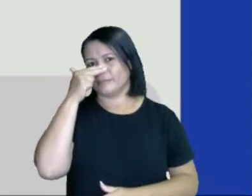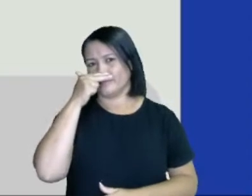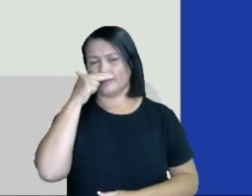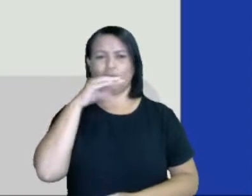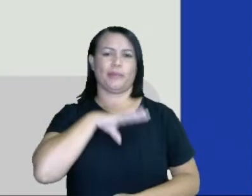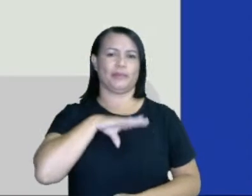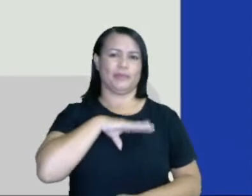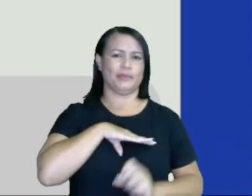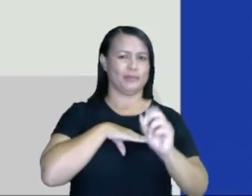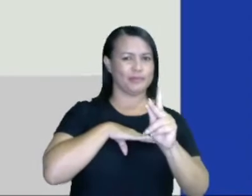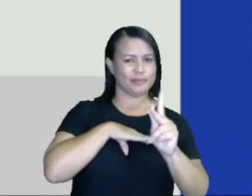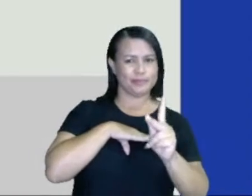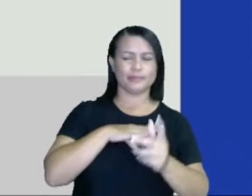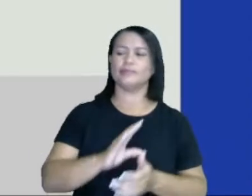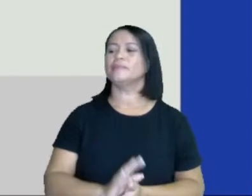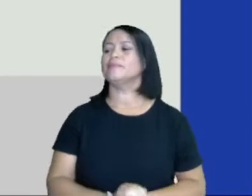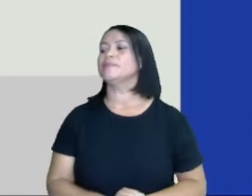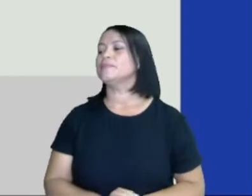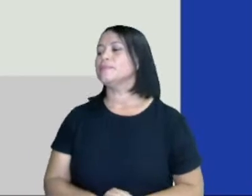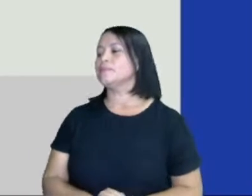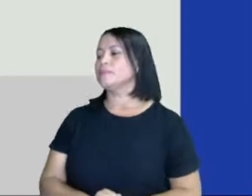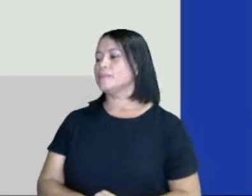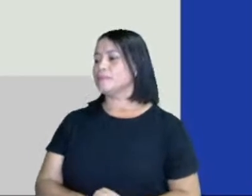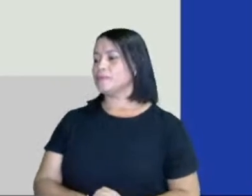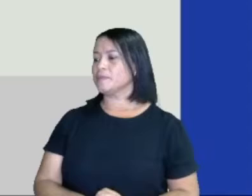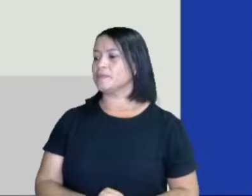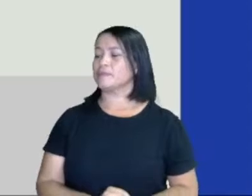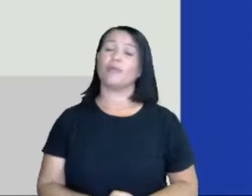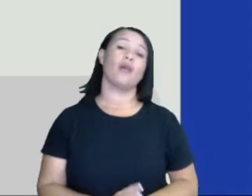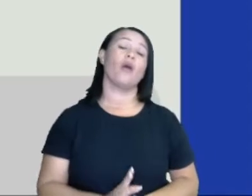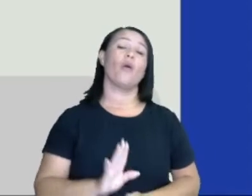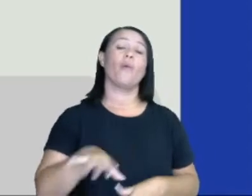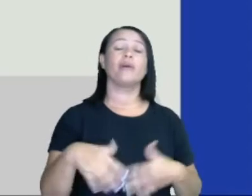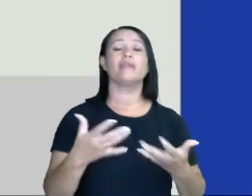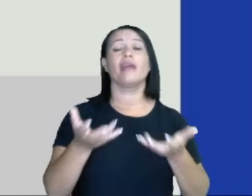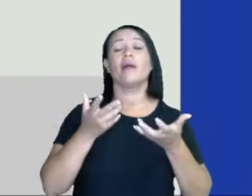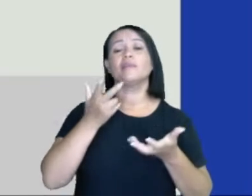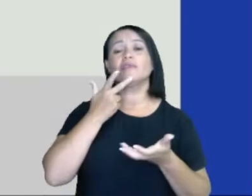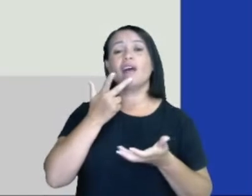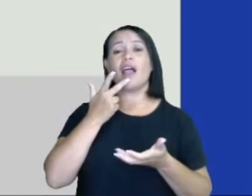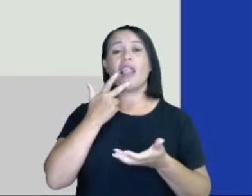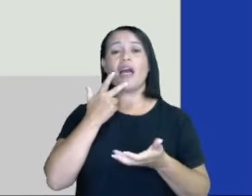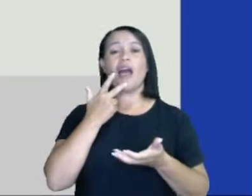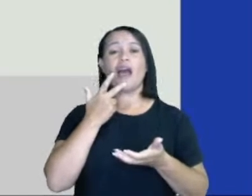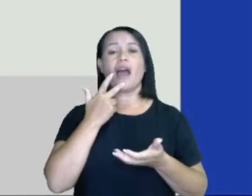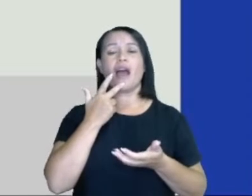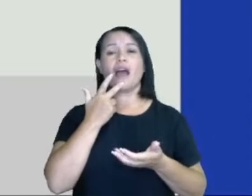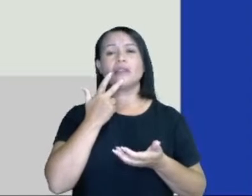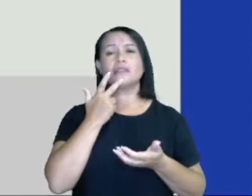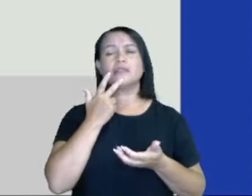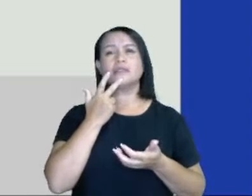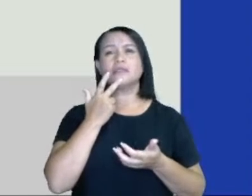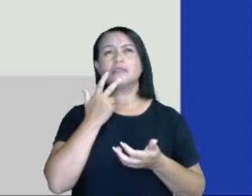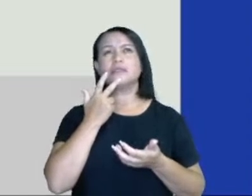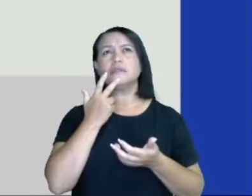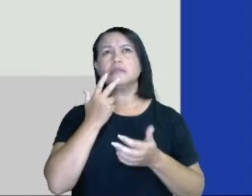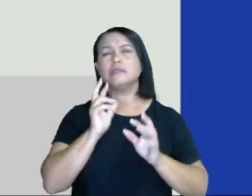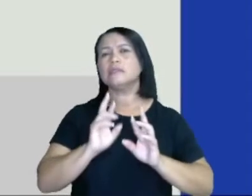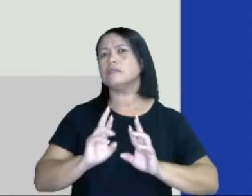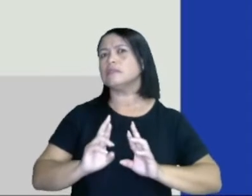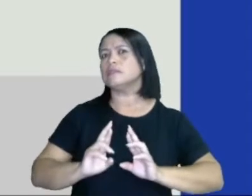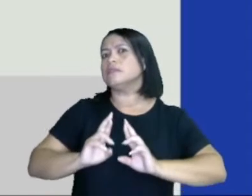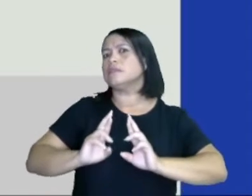do português, tá bom? Quando a gente quer falar de estranhamento, pronto, essa é